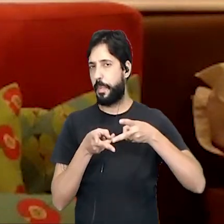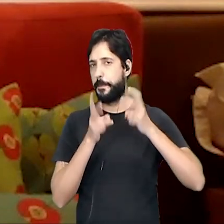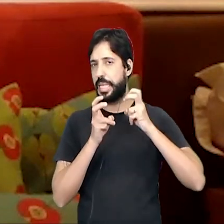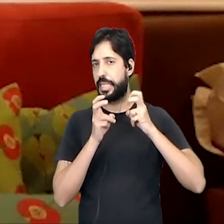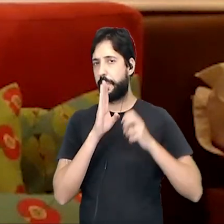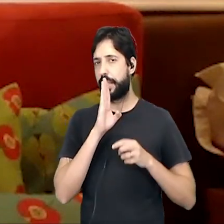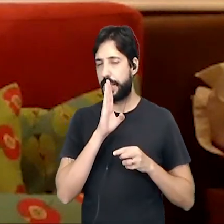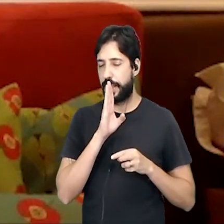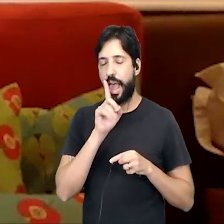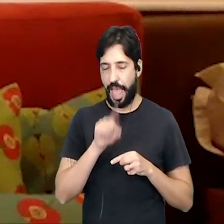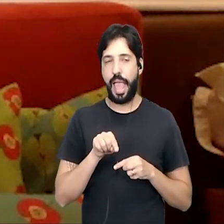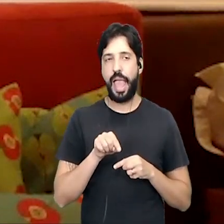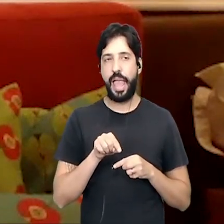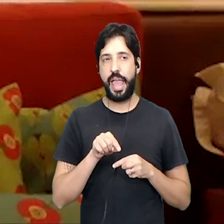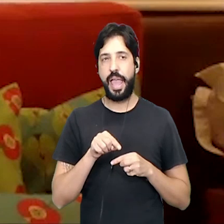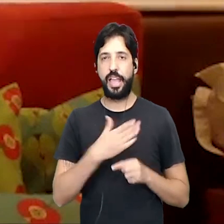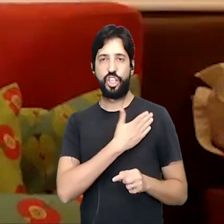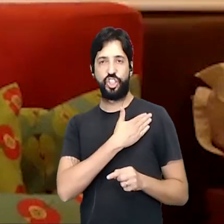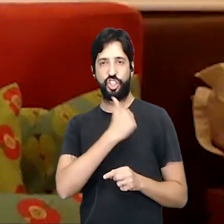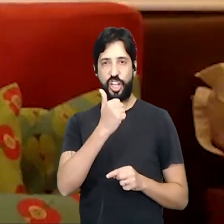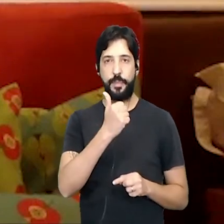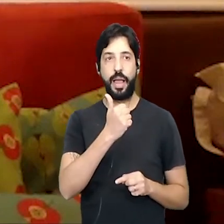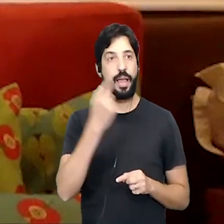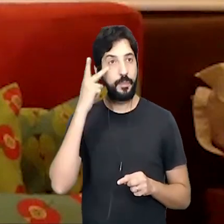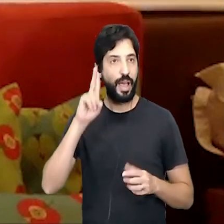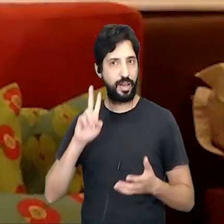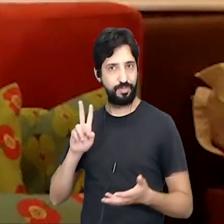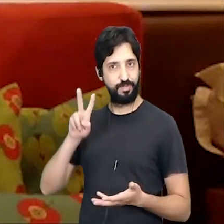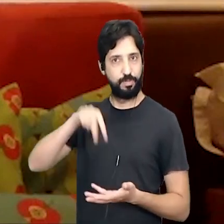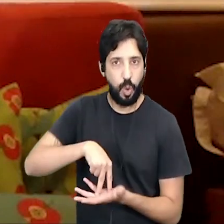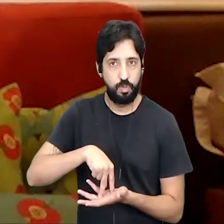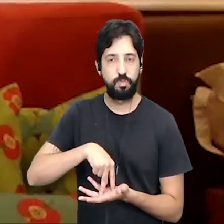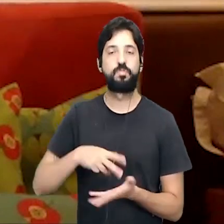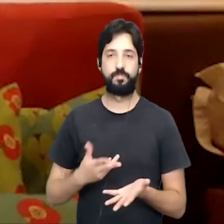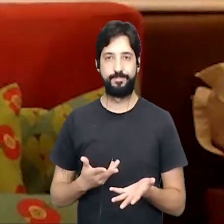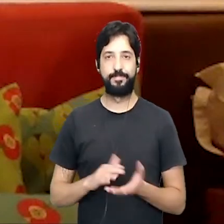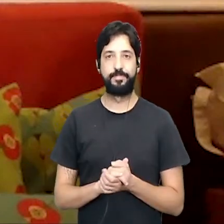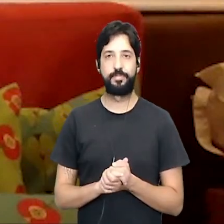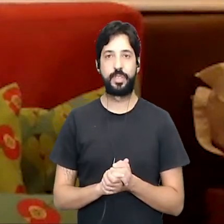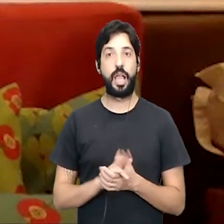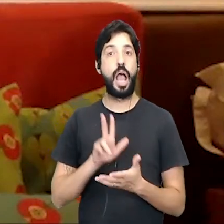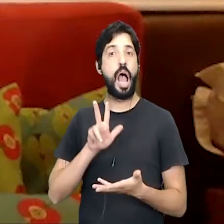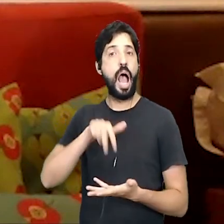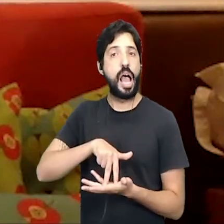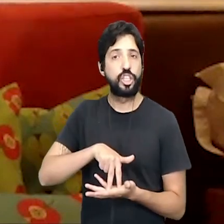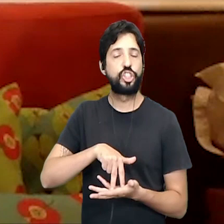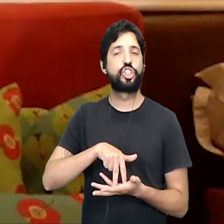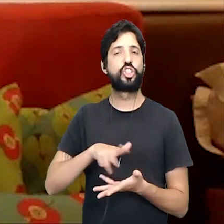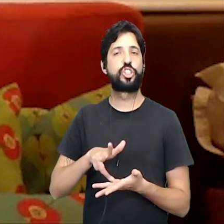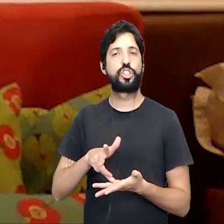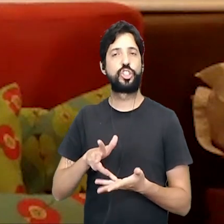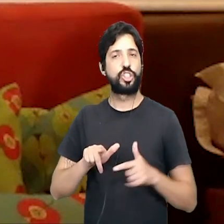mesmo tempo, é um chamamento, né? É um chamamento para agir, né?